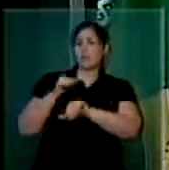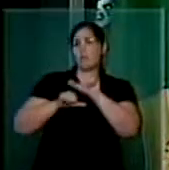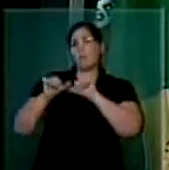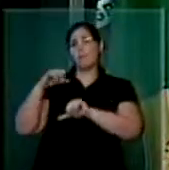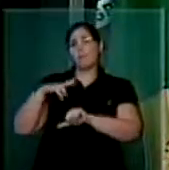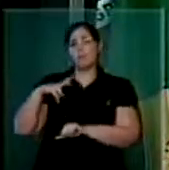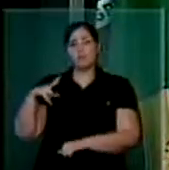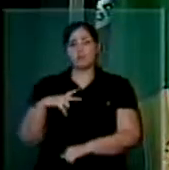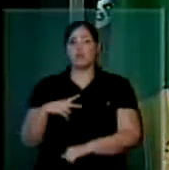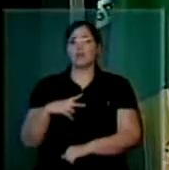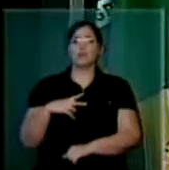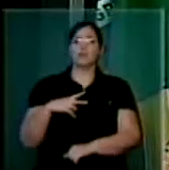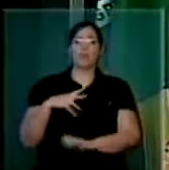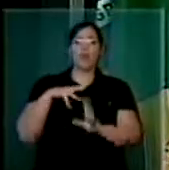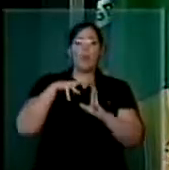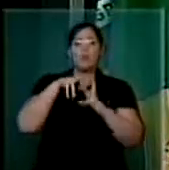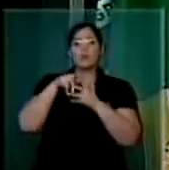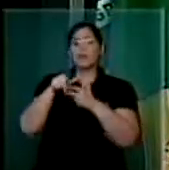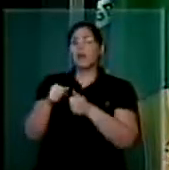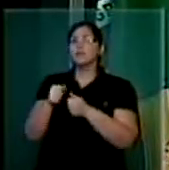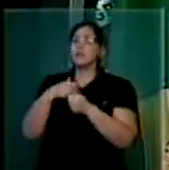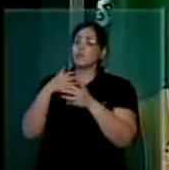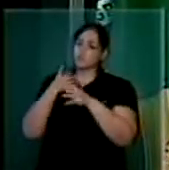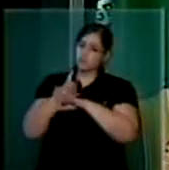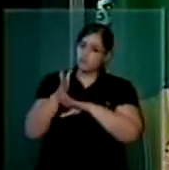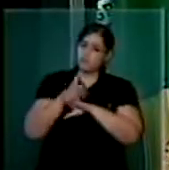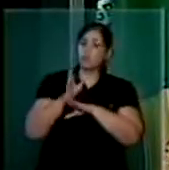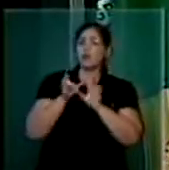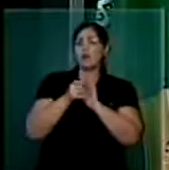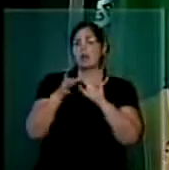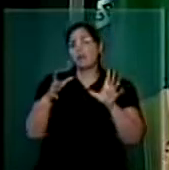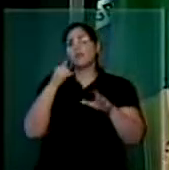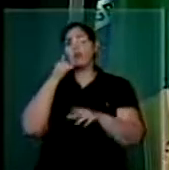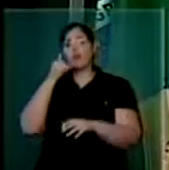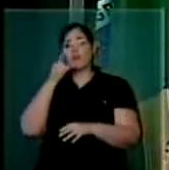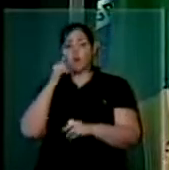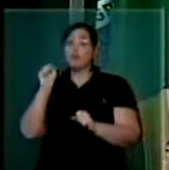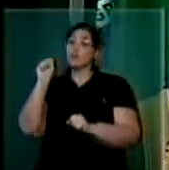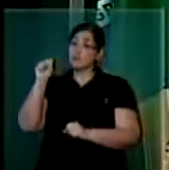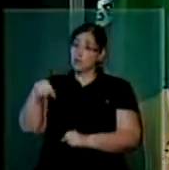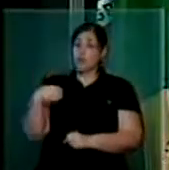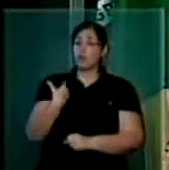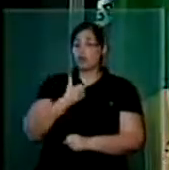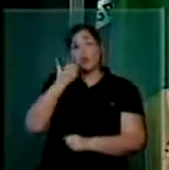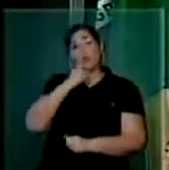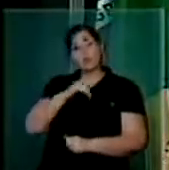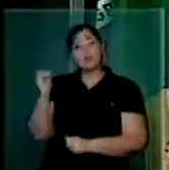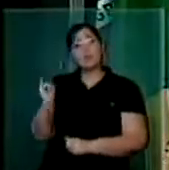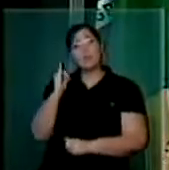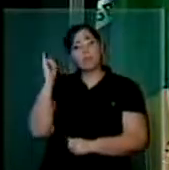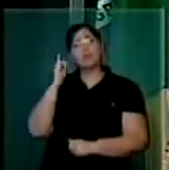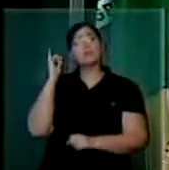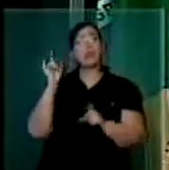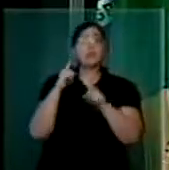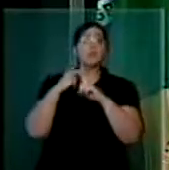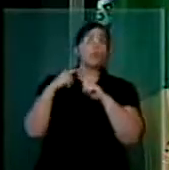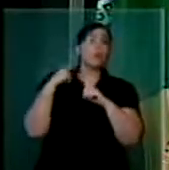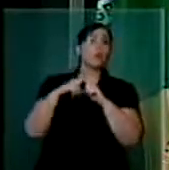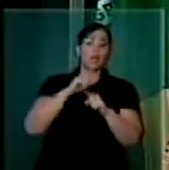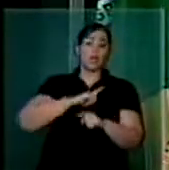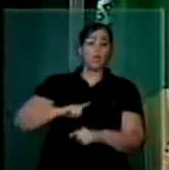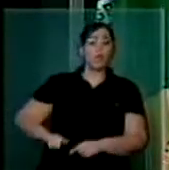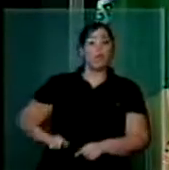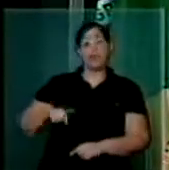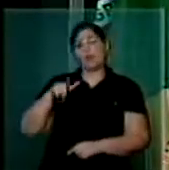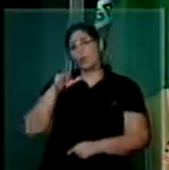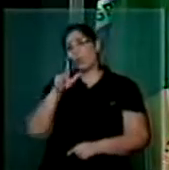privatização universalizou o acesso ao telefone. Nós tivemos conquistas importantes, porque no governo